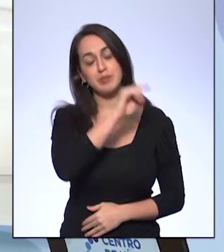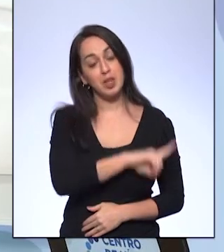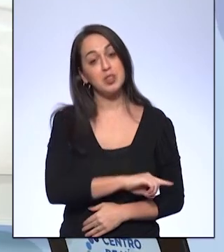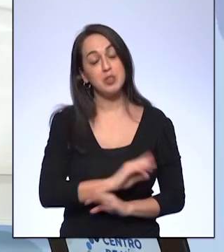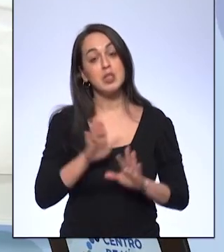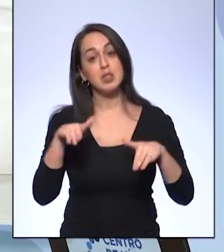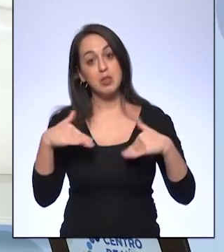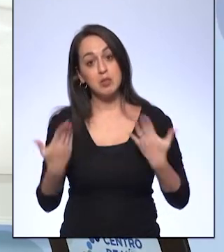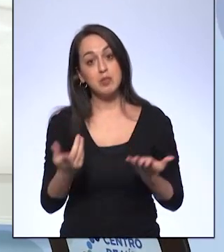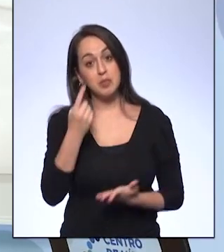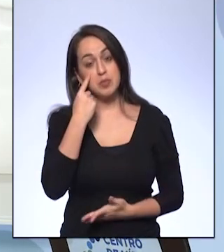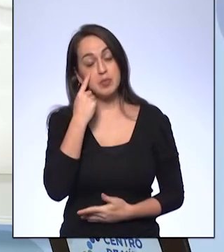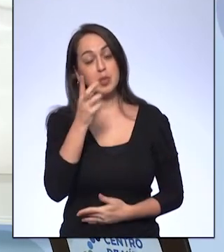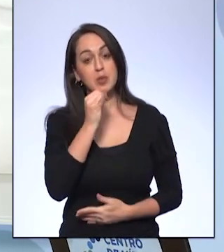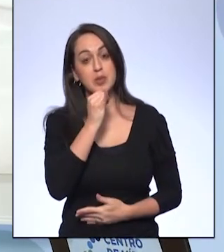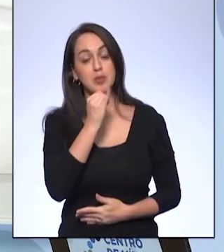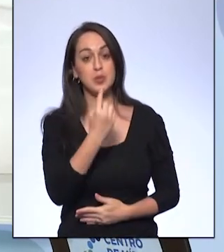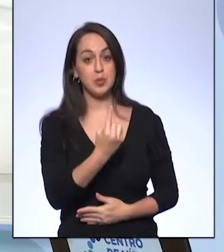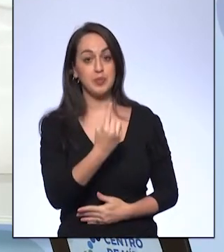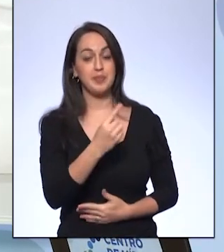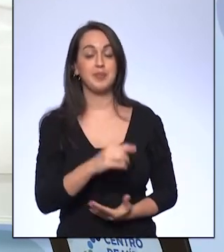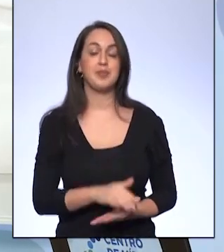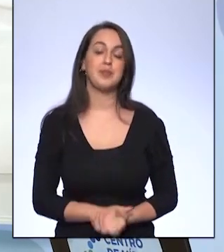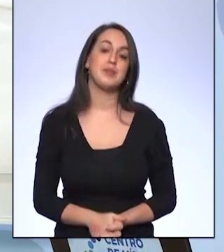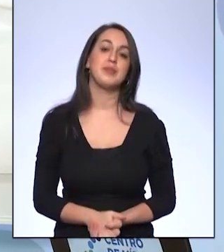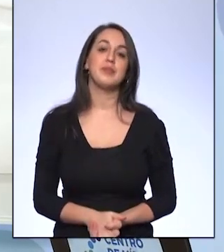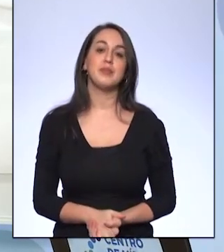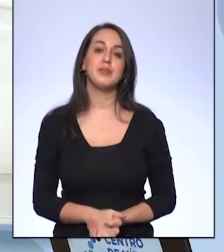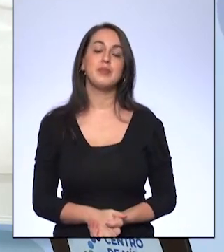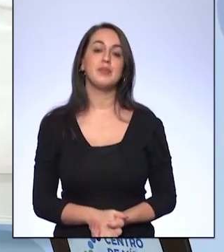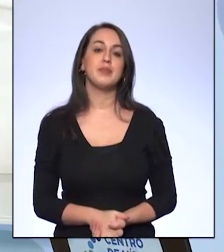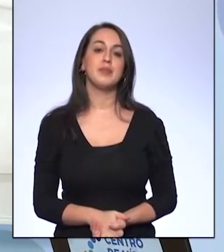vamos para o exemplo 1. Por favor, o exemplo 1 na tela.